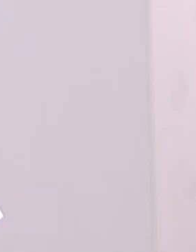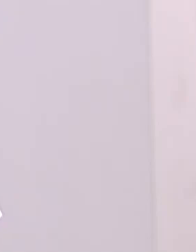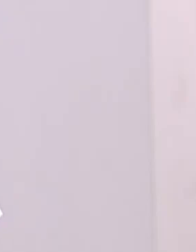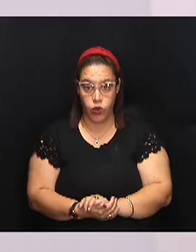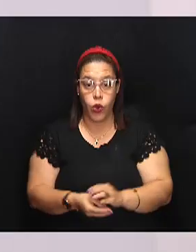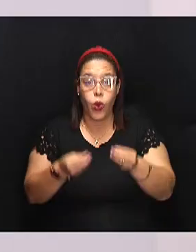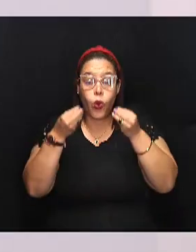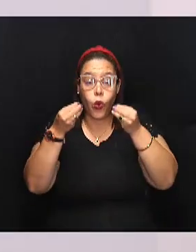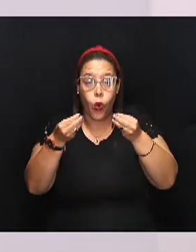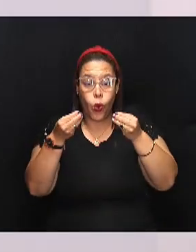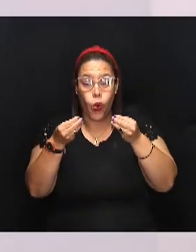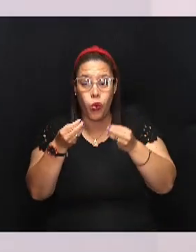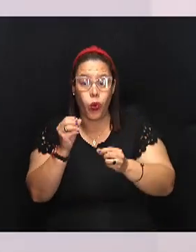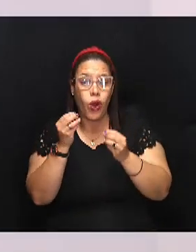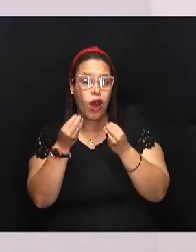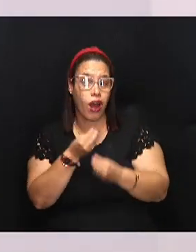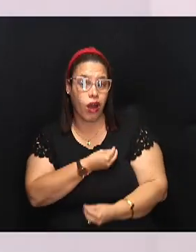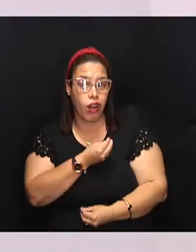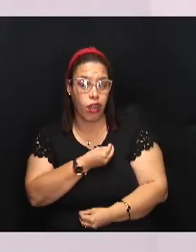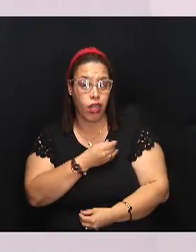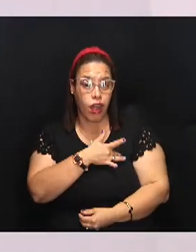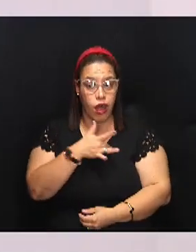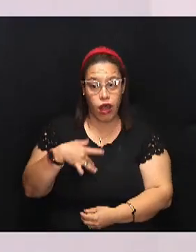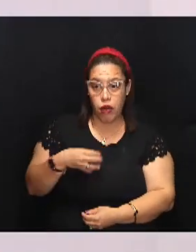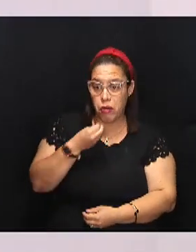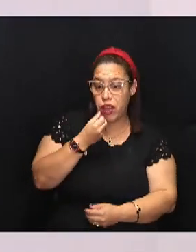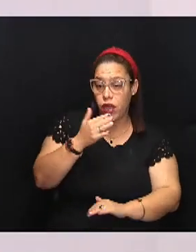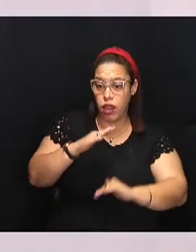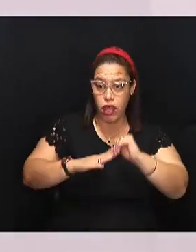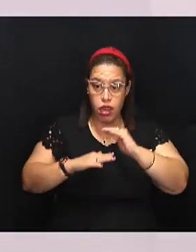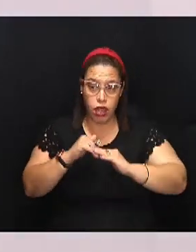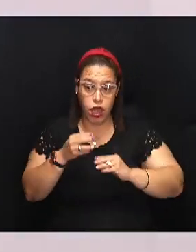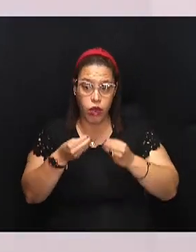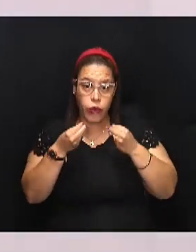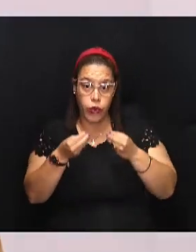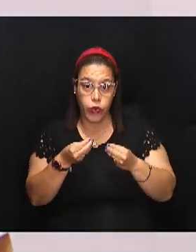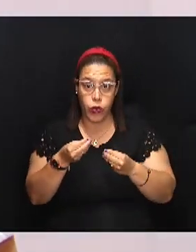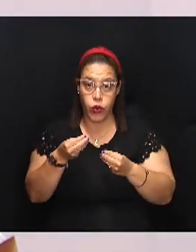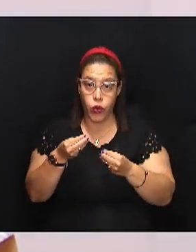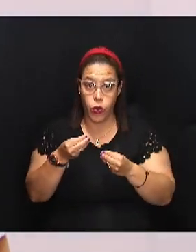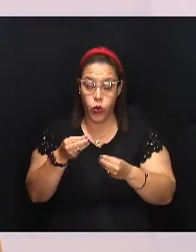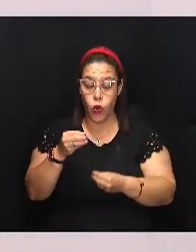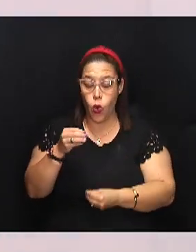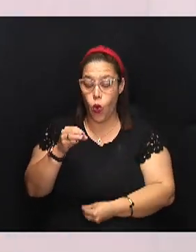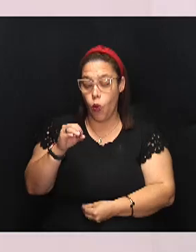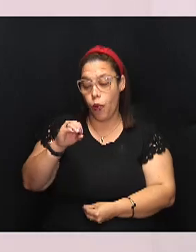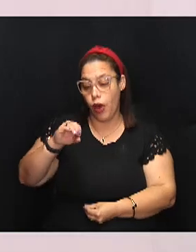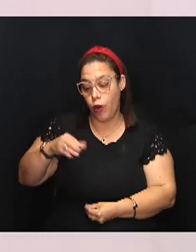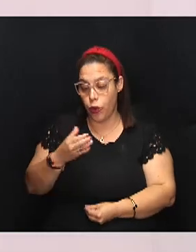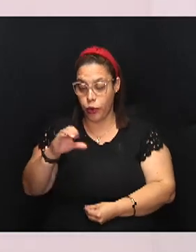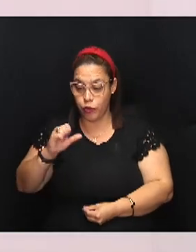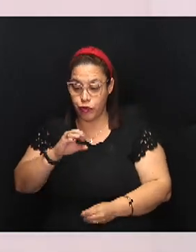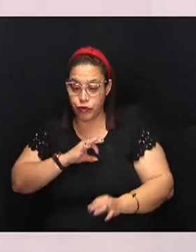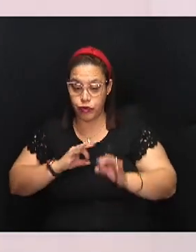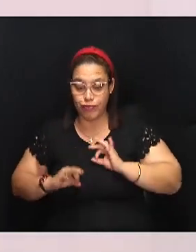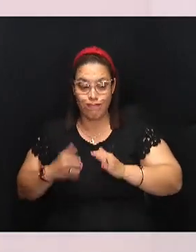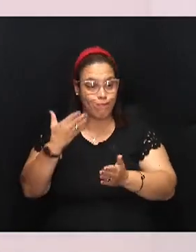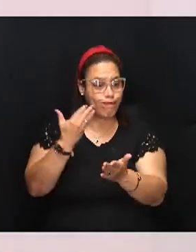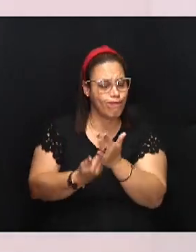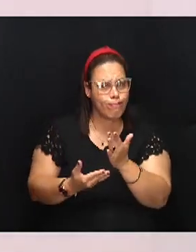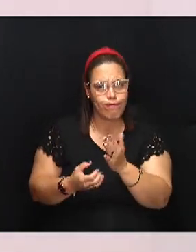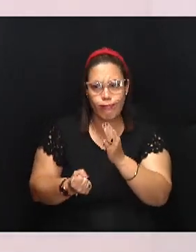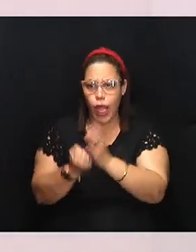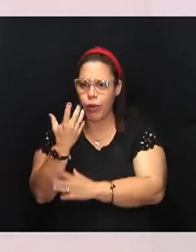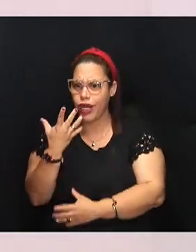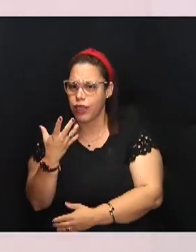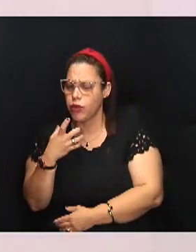Como que está o estado dela? Ela está bem? Ela está em tratamento? Então, esse é um caso de uma onça que, assim, deve ter se perdido, apareceu lá